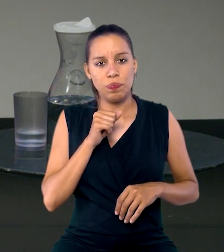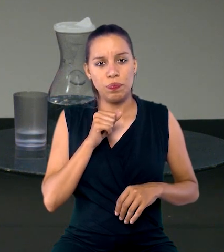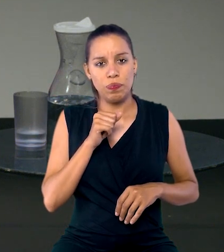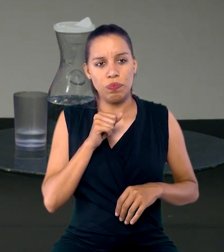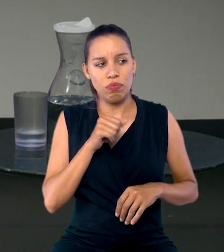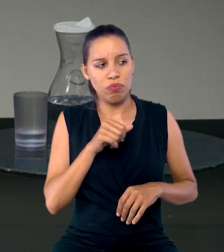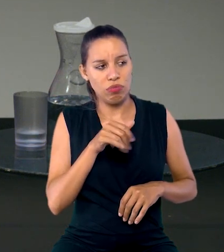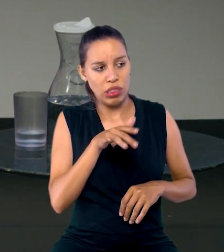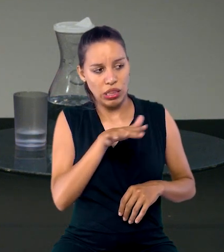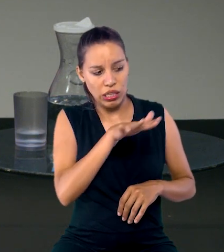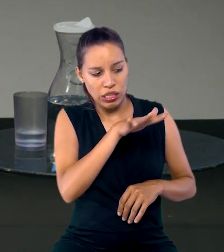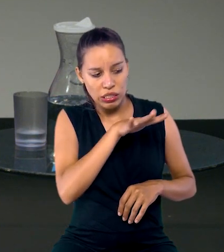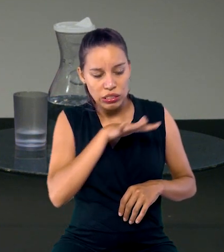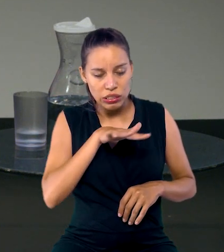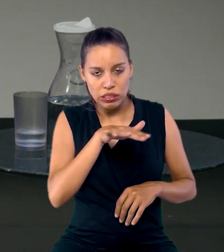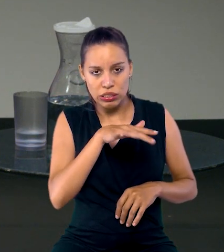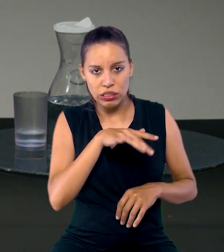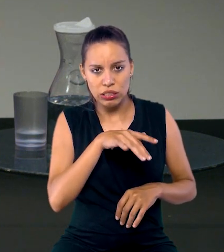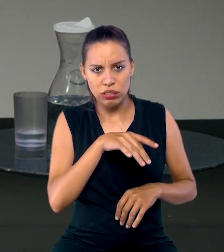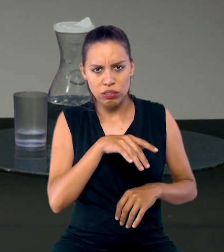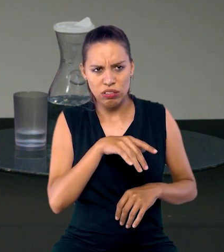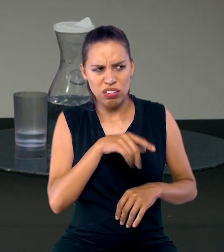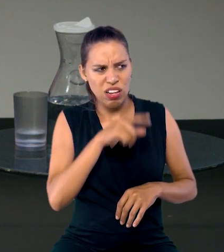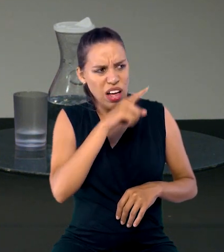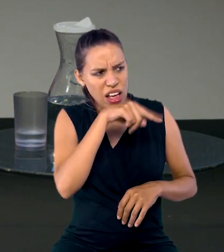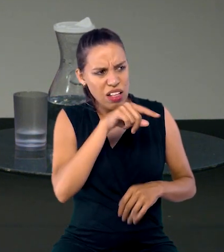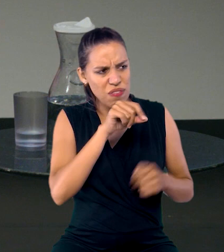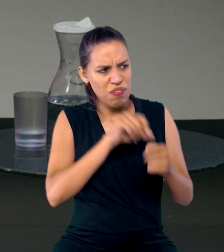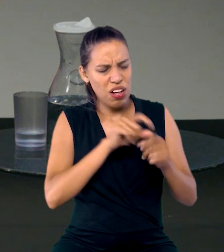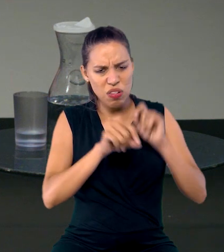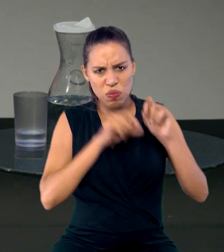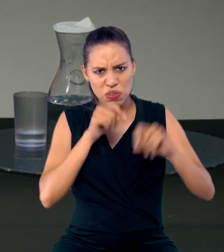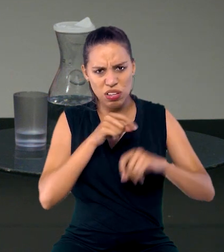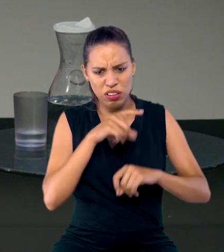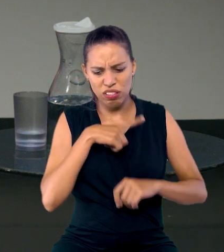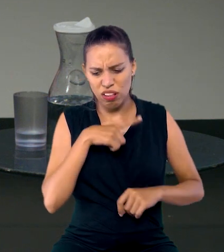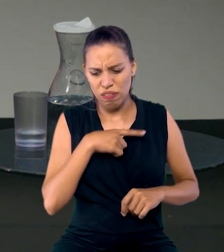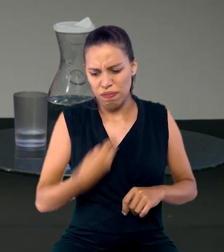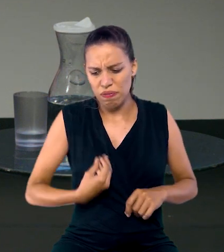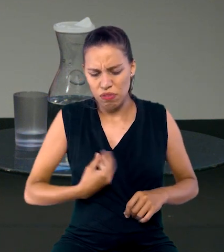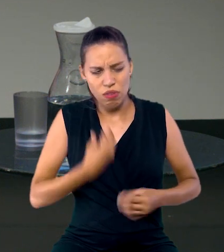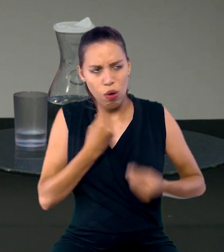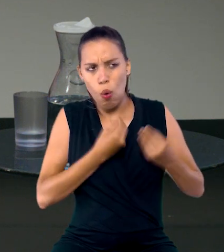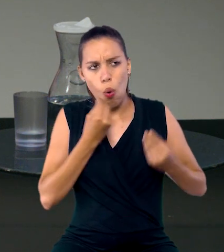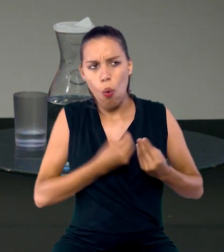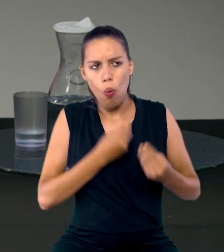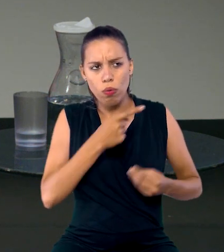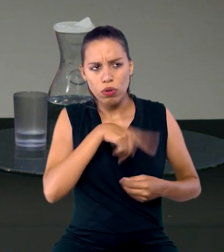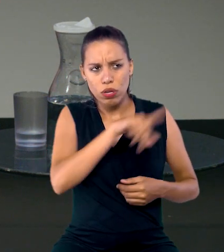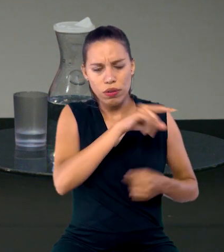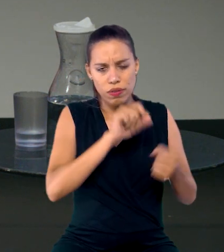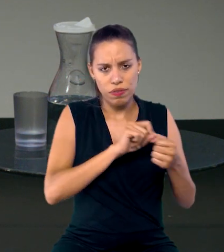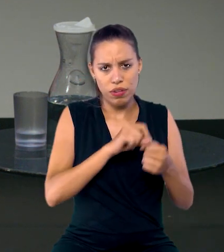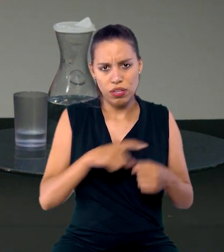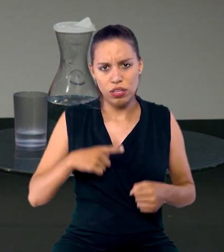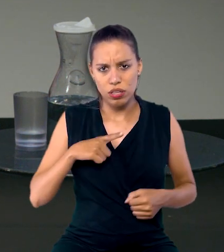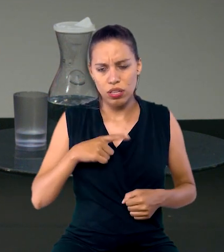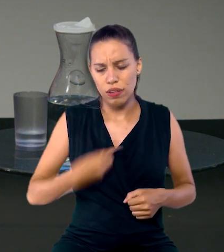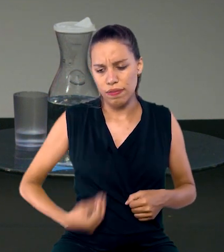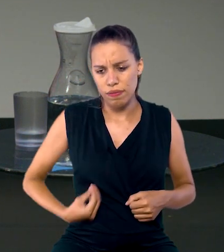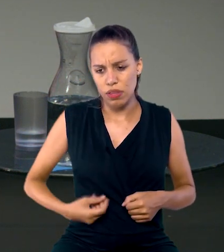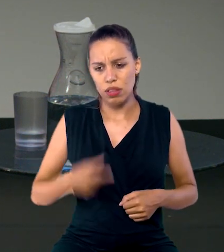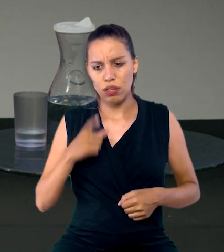faz com lugares como a Brasilândia, o que faz a vida, os